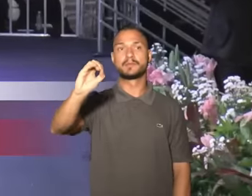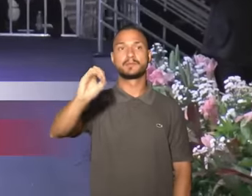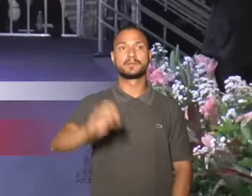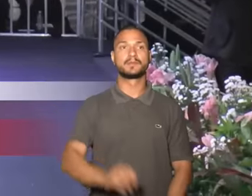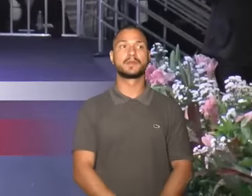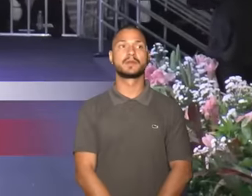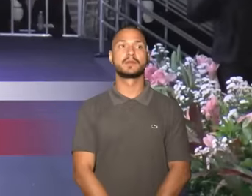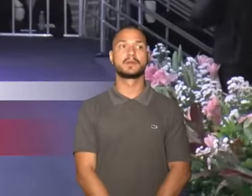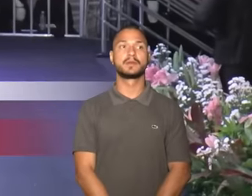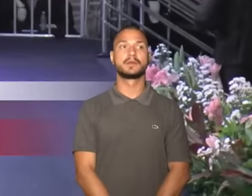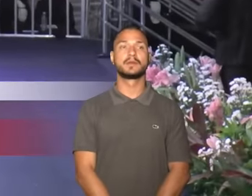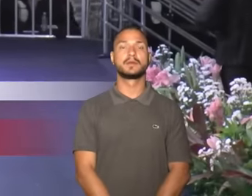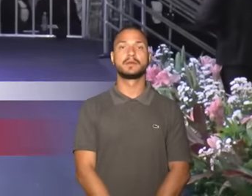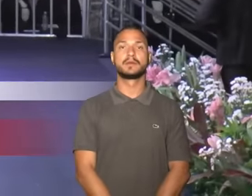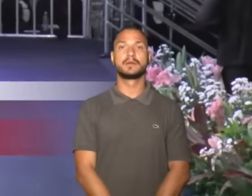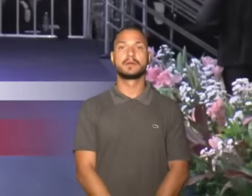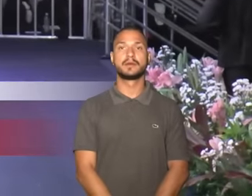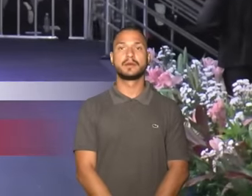Júnior.